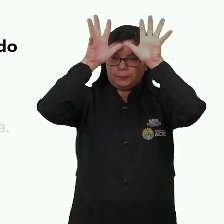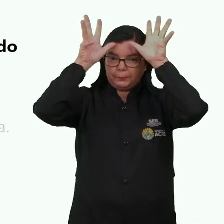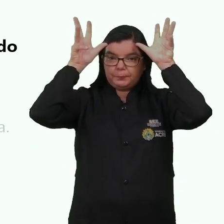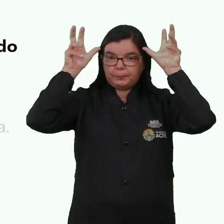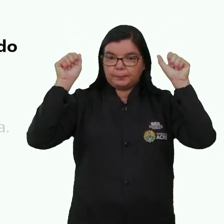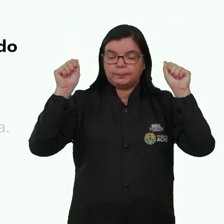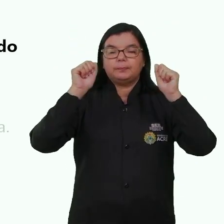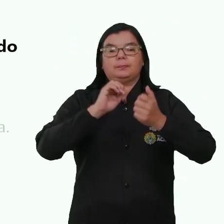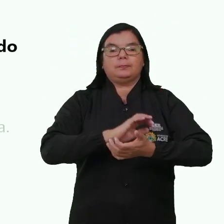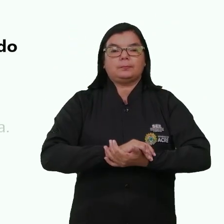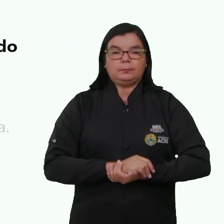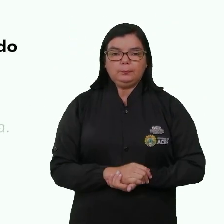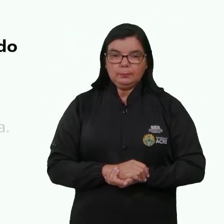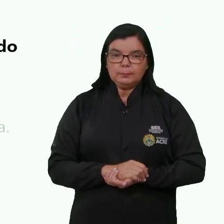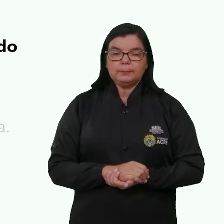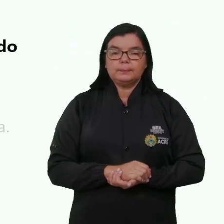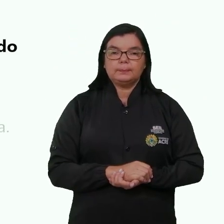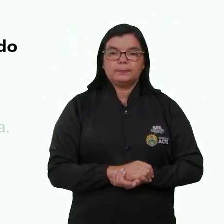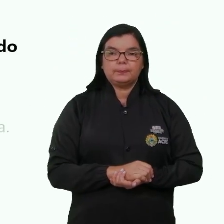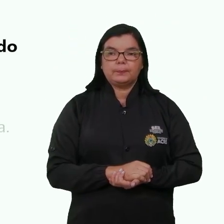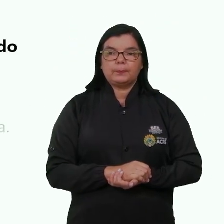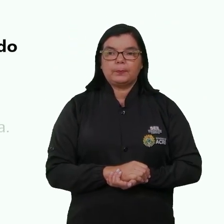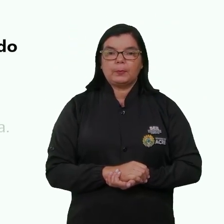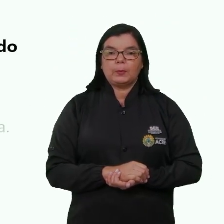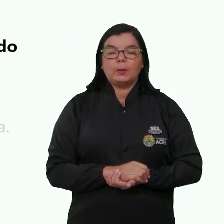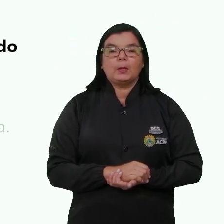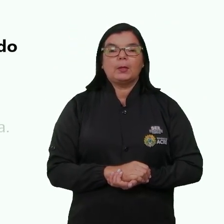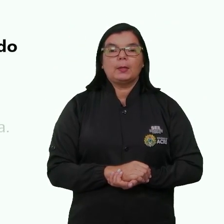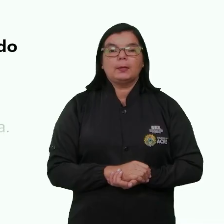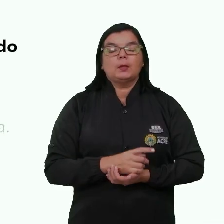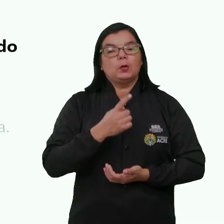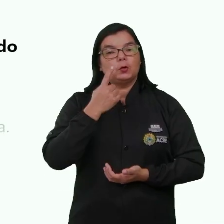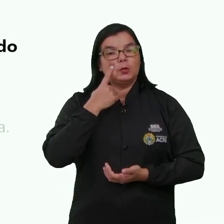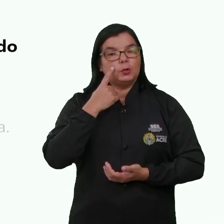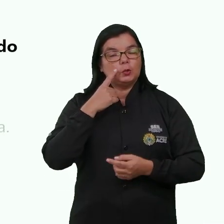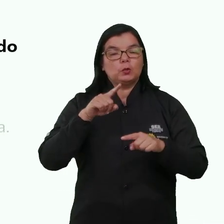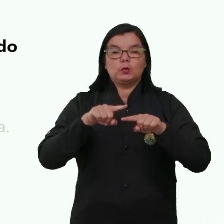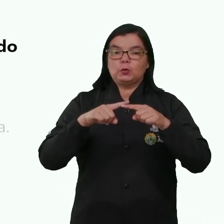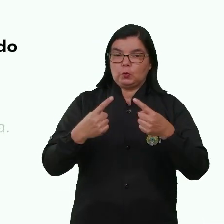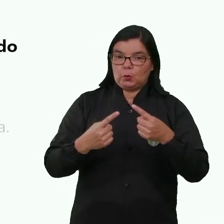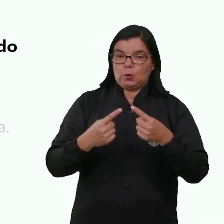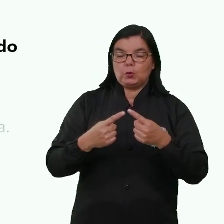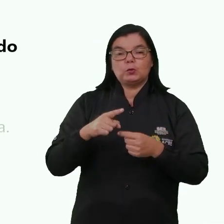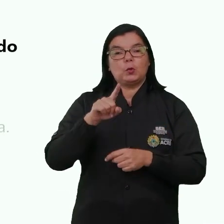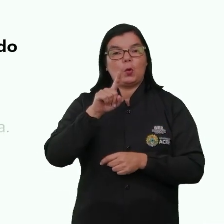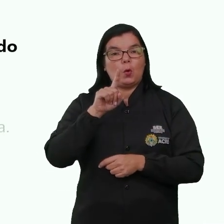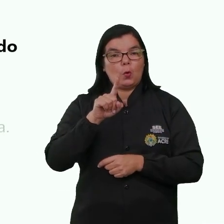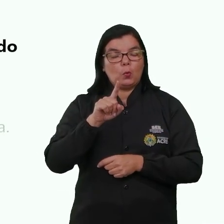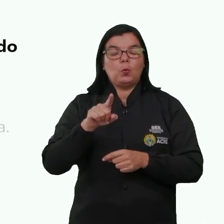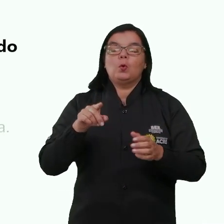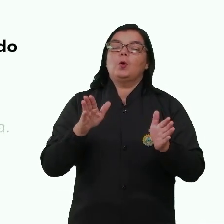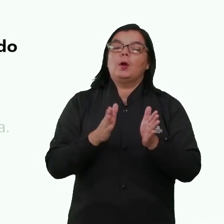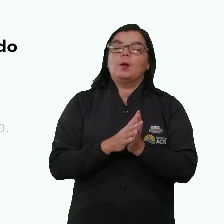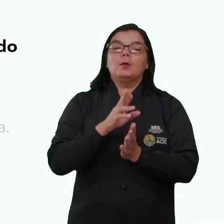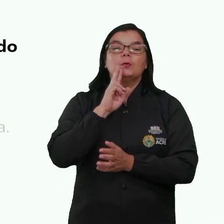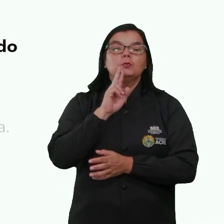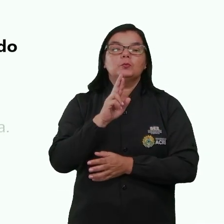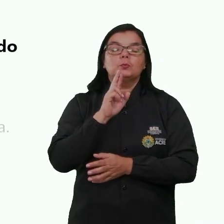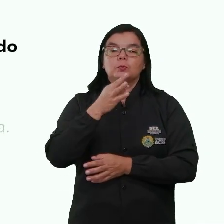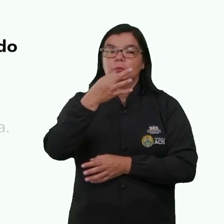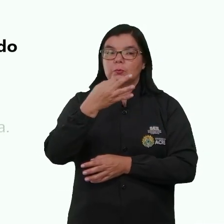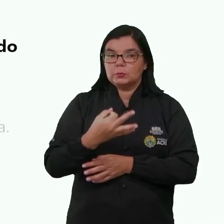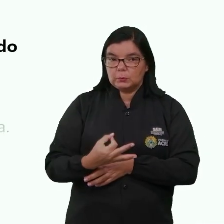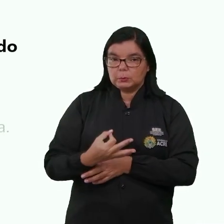do estado do Acre, ok? Então, questão 1 na tela, a resposta correta é